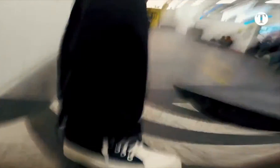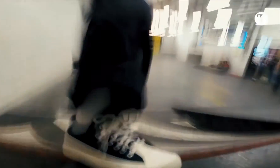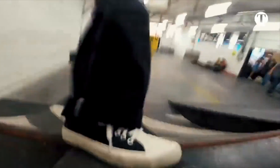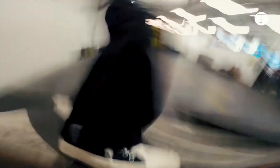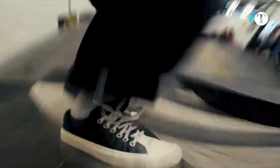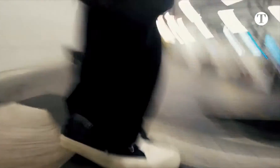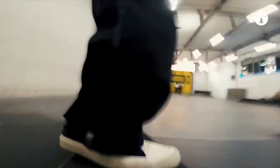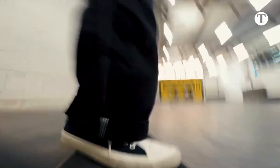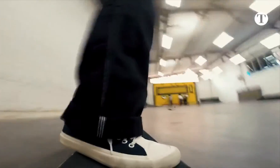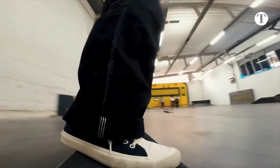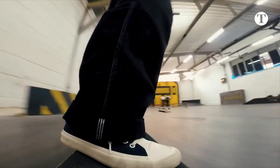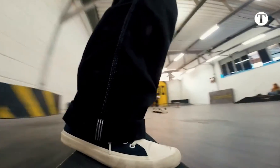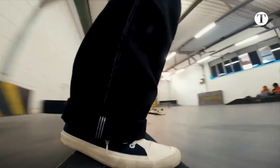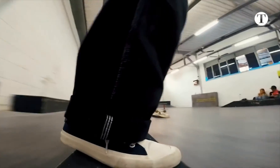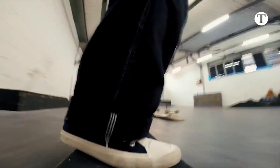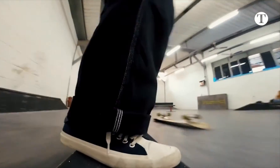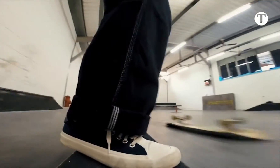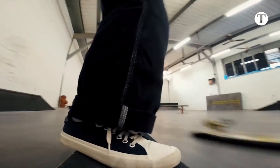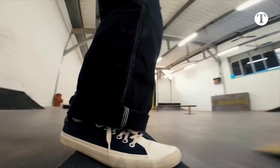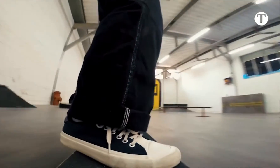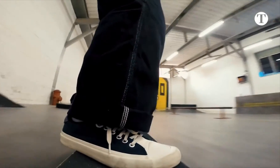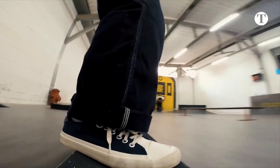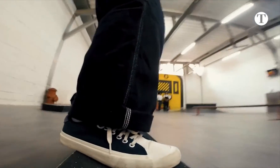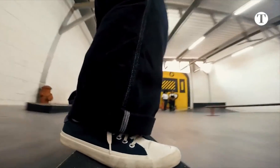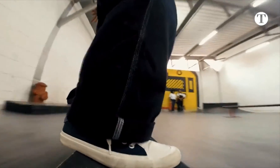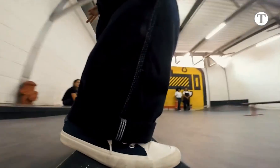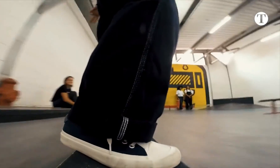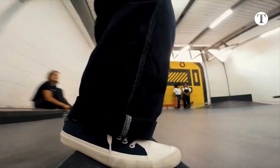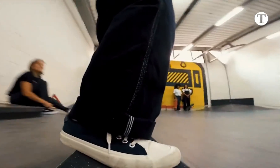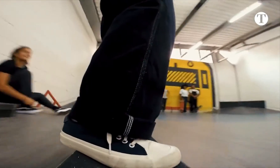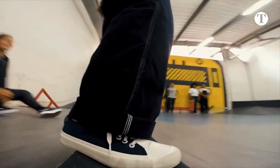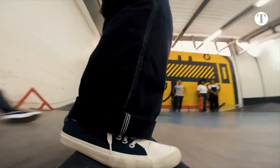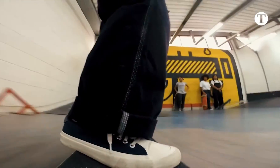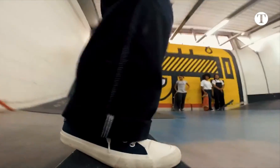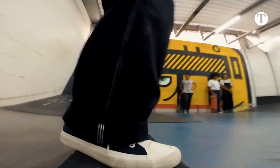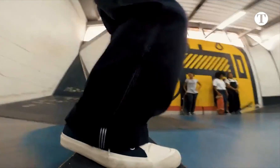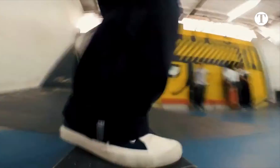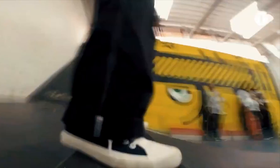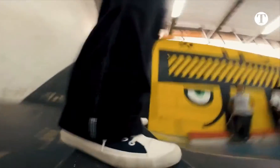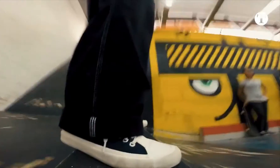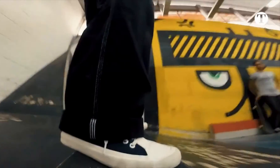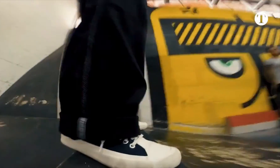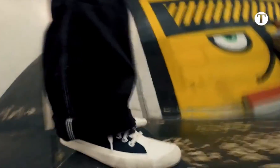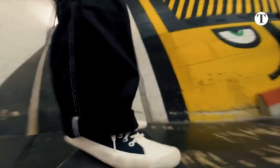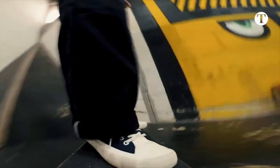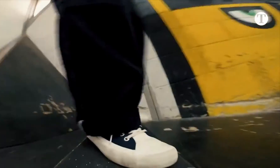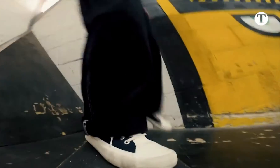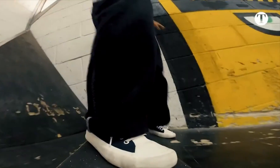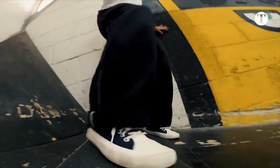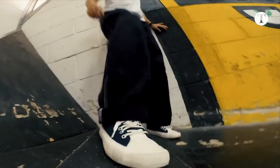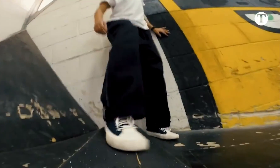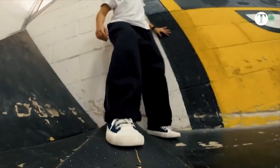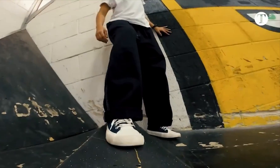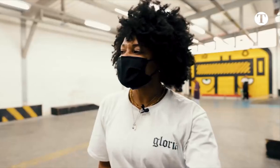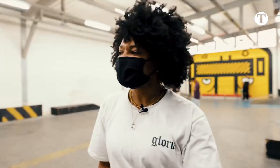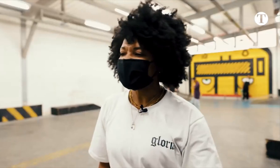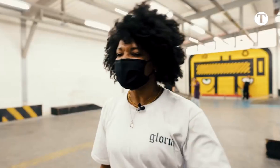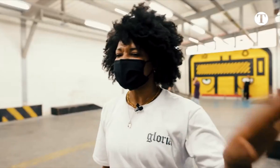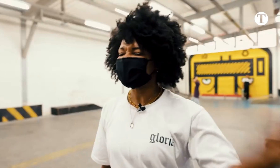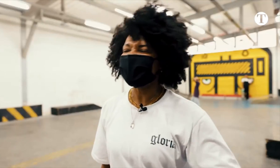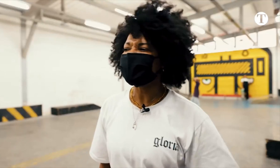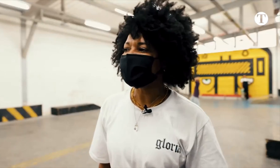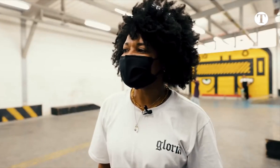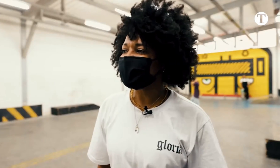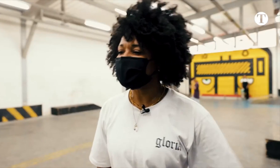mas levantou de madrugada para ver a Raíssa ganhar prata. Hoje, quando eu peguei o metrô para vir, é tipo assim, a gente passa parecendo um ET, né? Essa